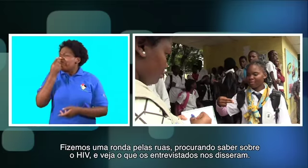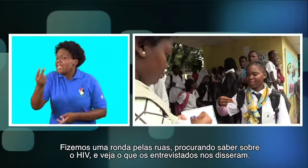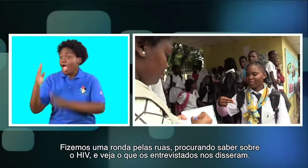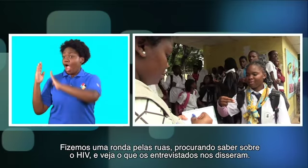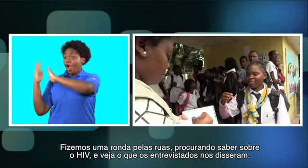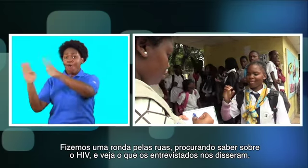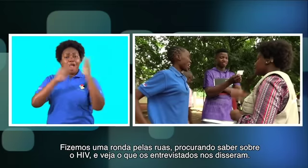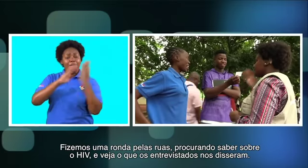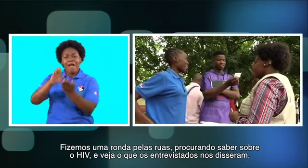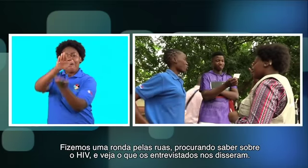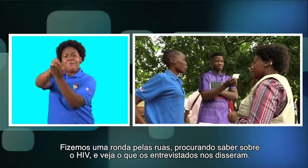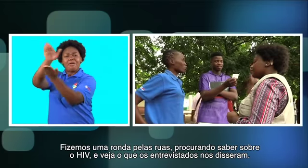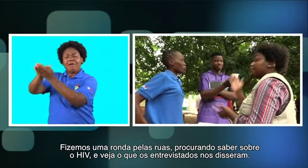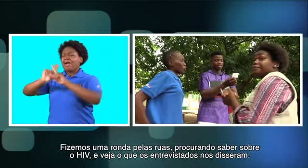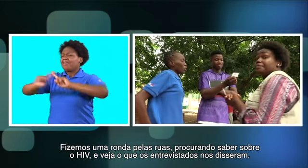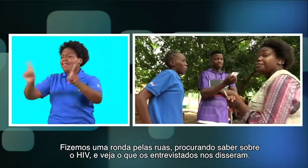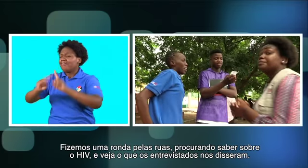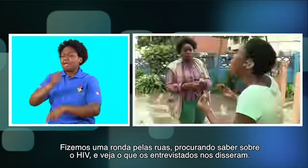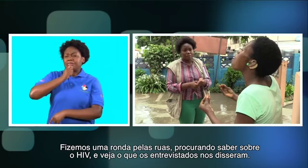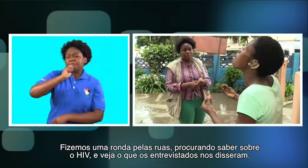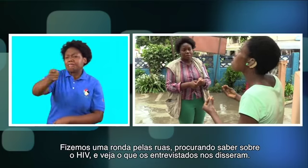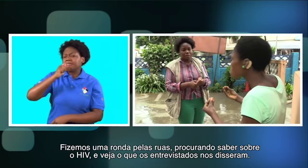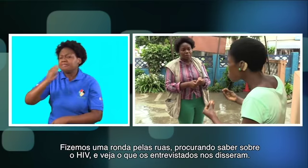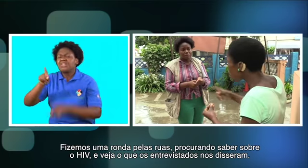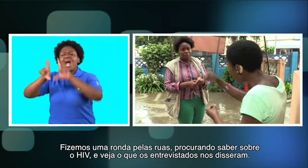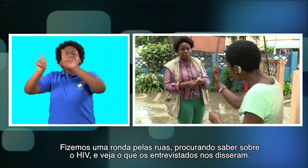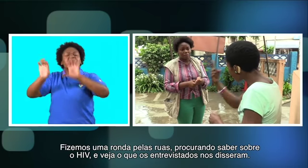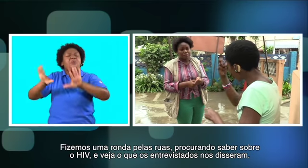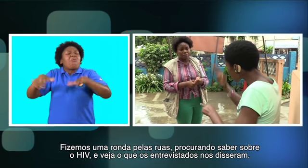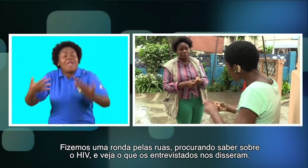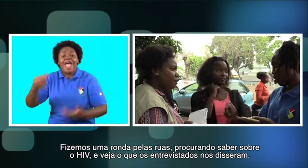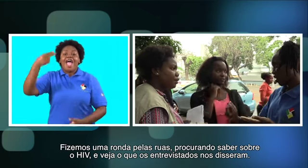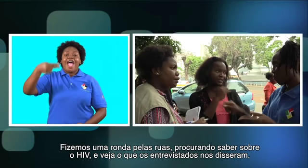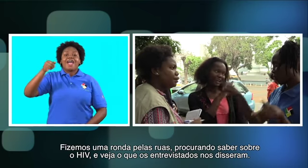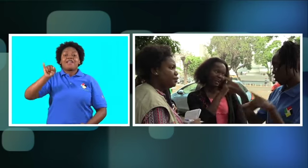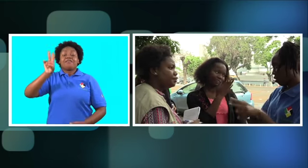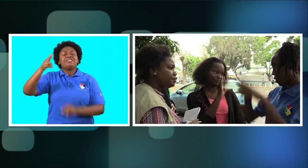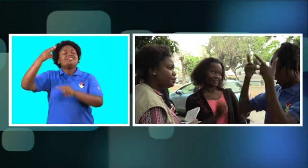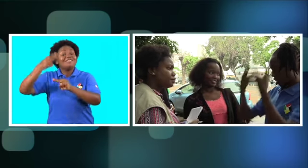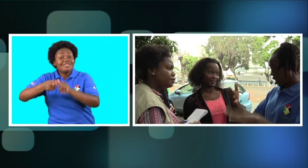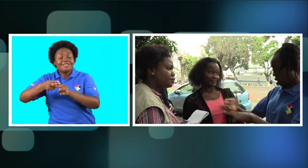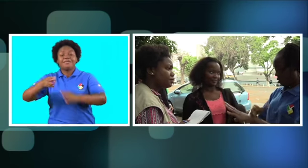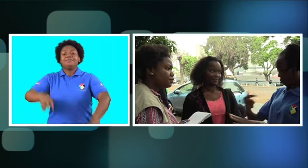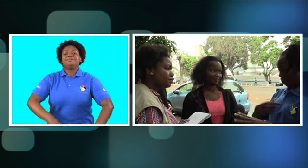Fizemos uma ronda de perguntas nas ruas sobre o HIV e veja o que os entrevistados disseram.